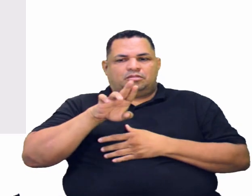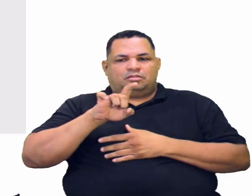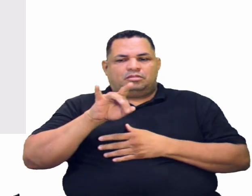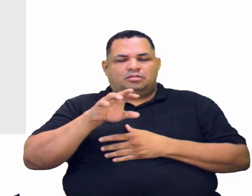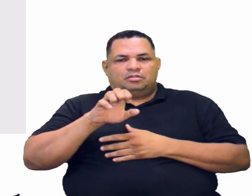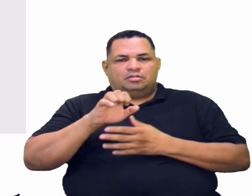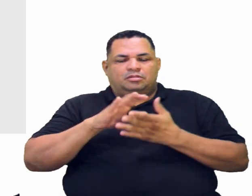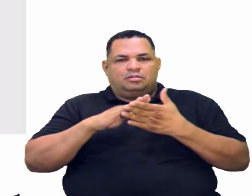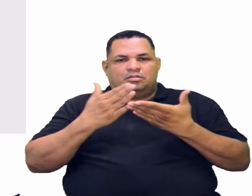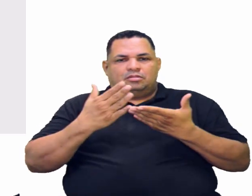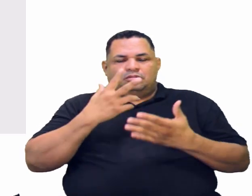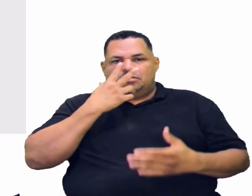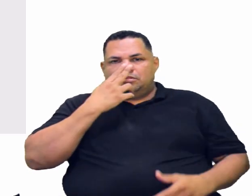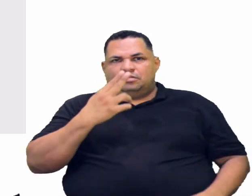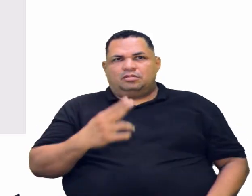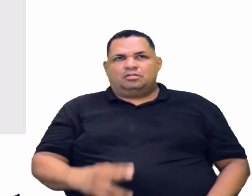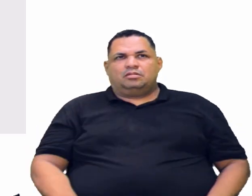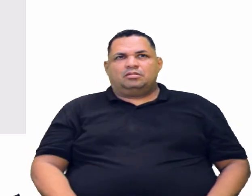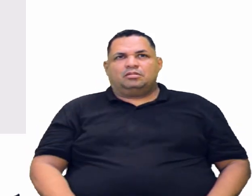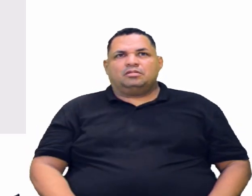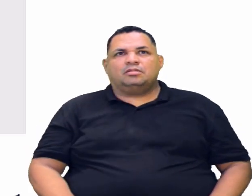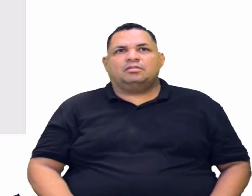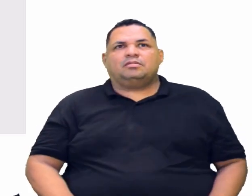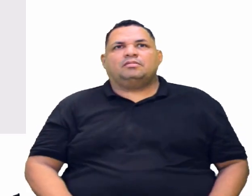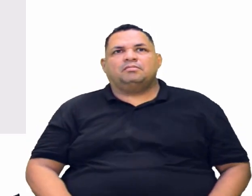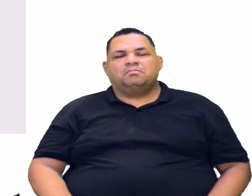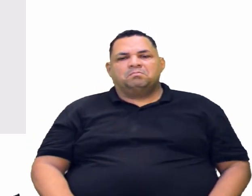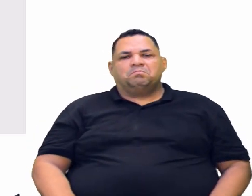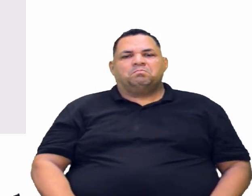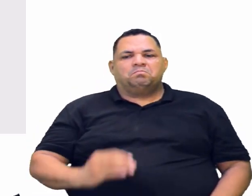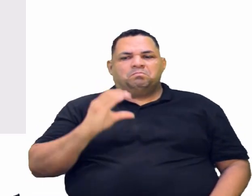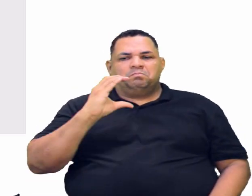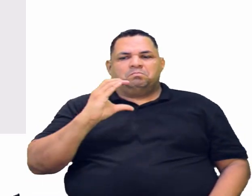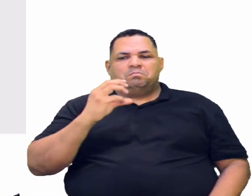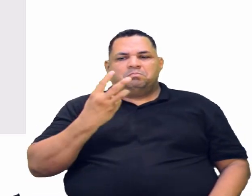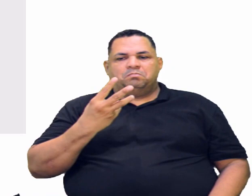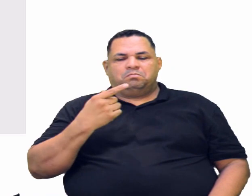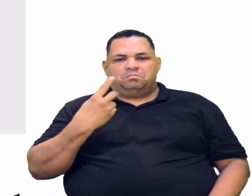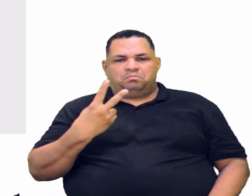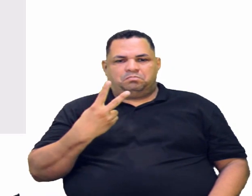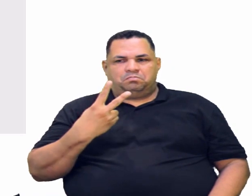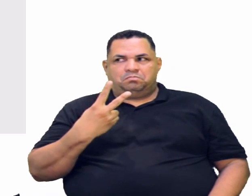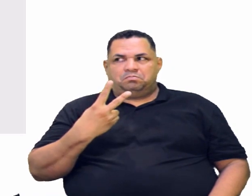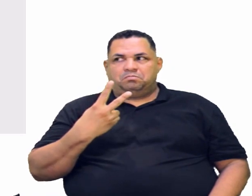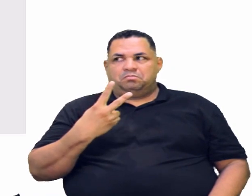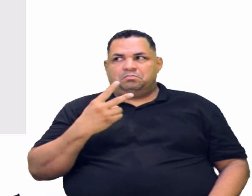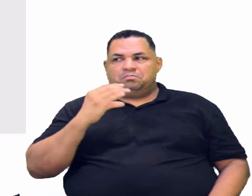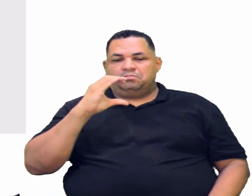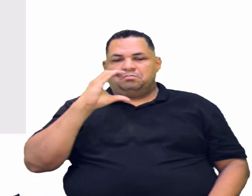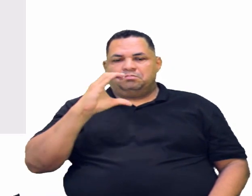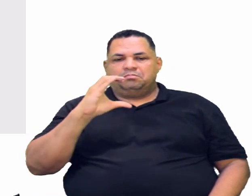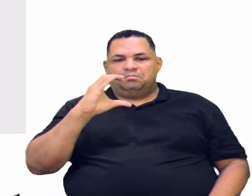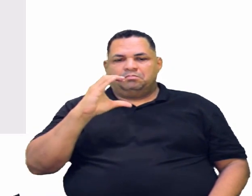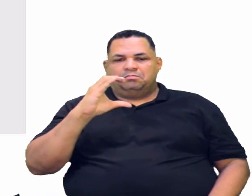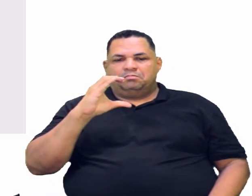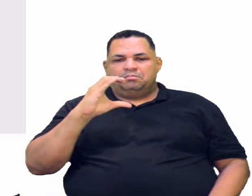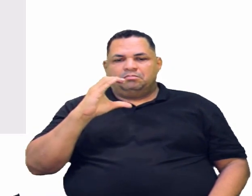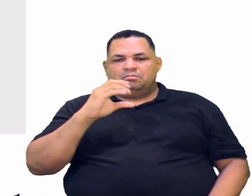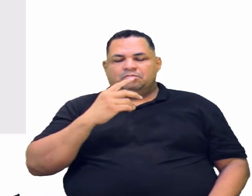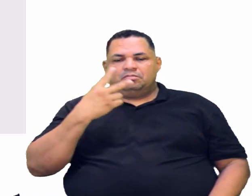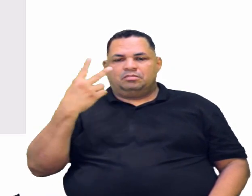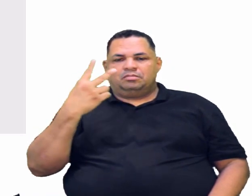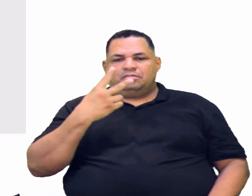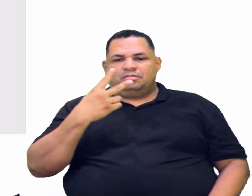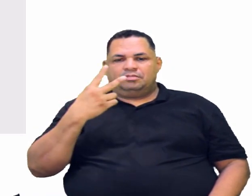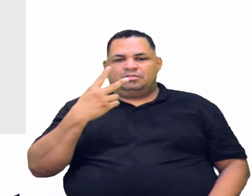cara aqui, ó, é como se ela tivesse assim, tá, gente? CH3, CH2, aí esse C aqui, ó, C dupla